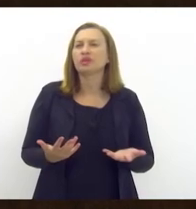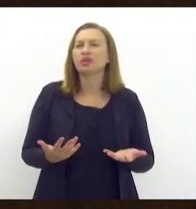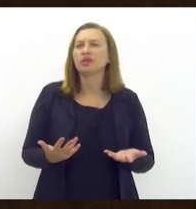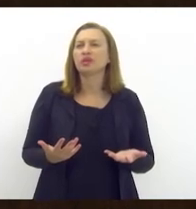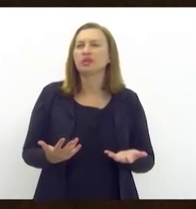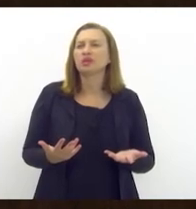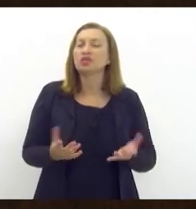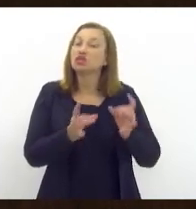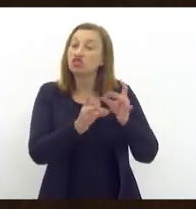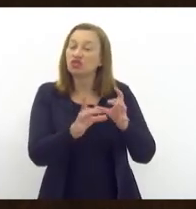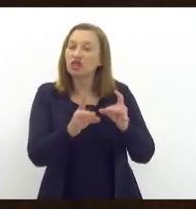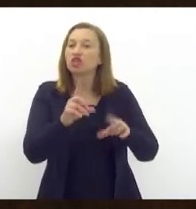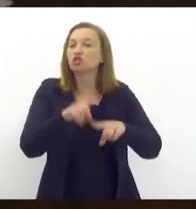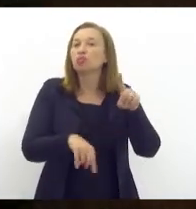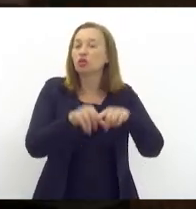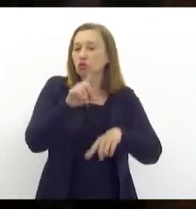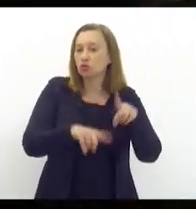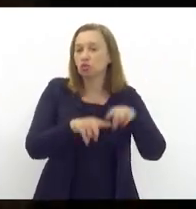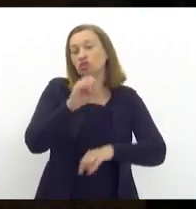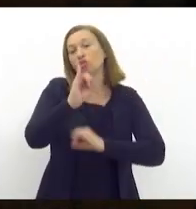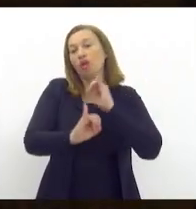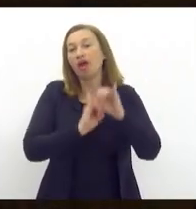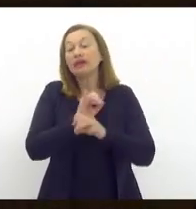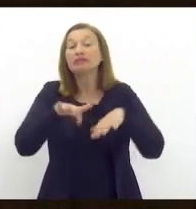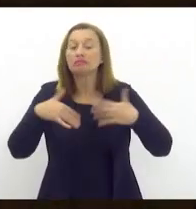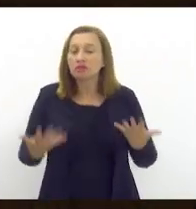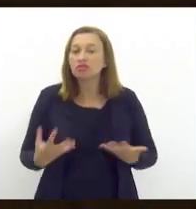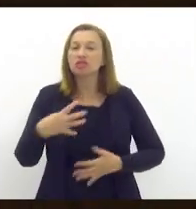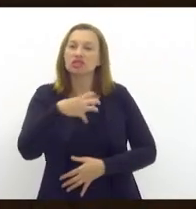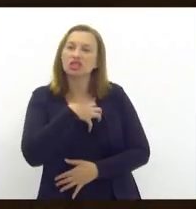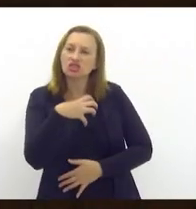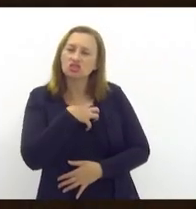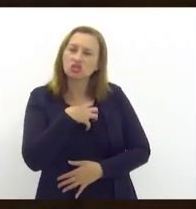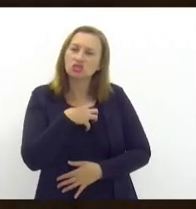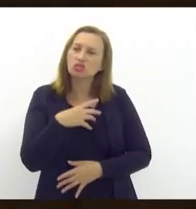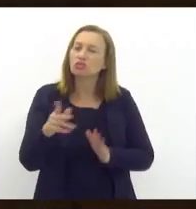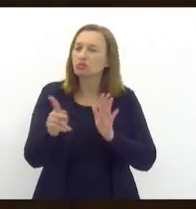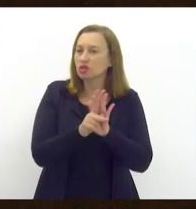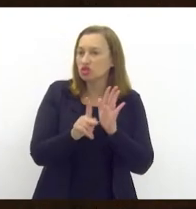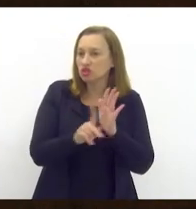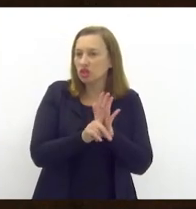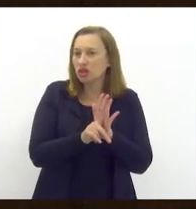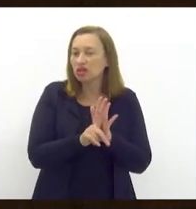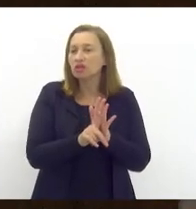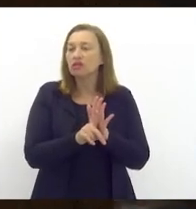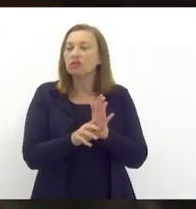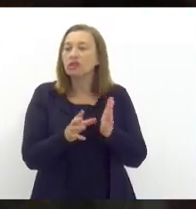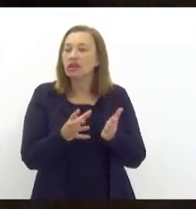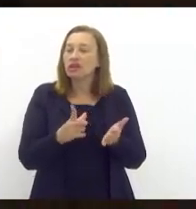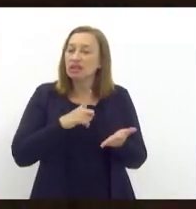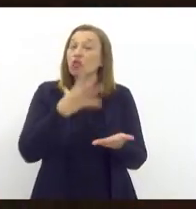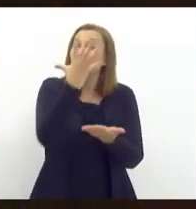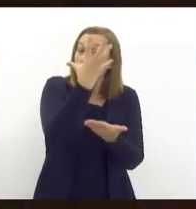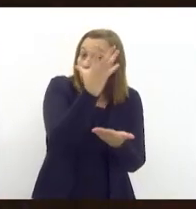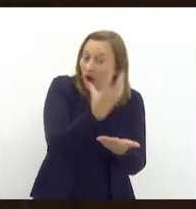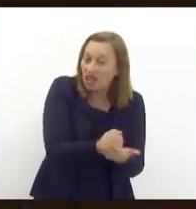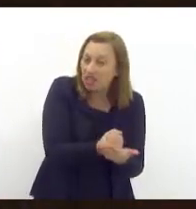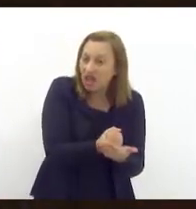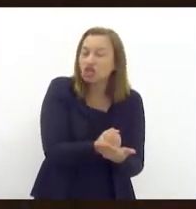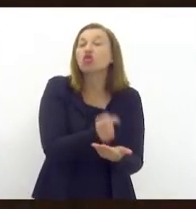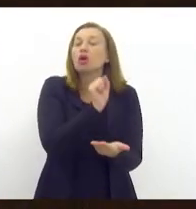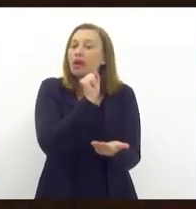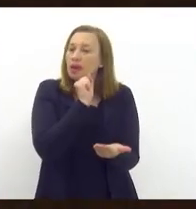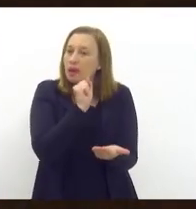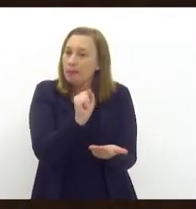de venda de produtos online. Então, nesse sentido, o nosso projeto é para criar um cadastro para que